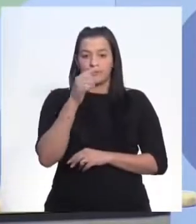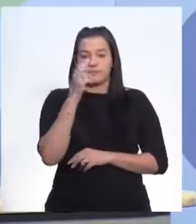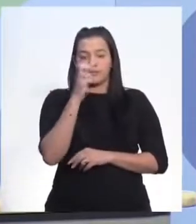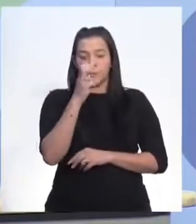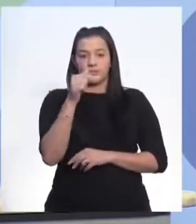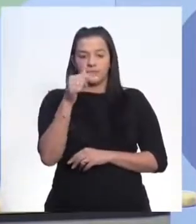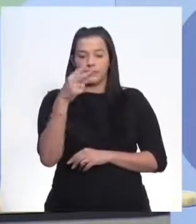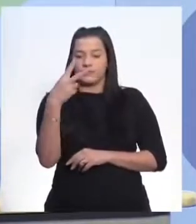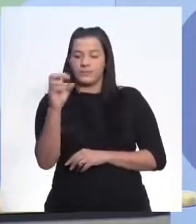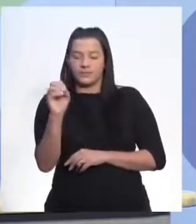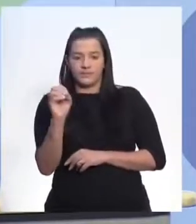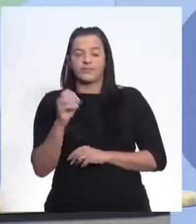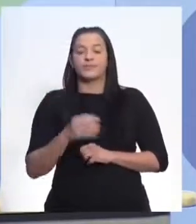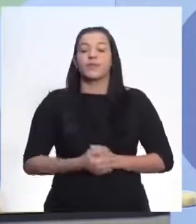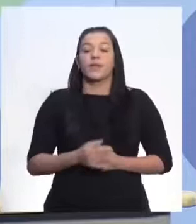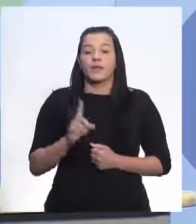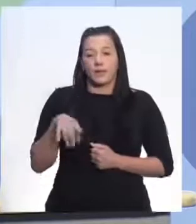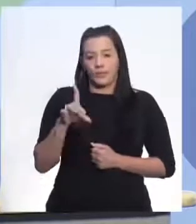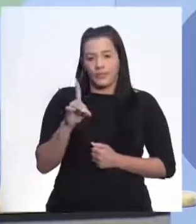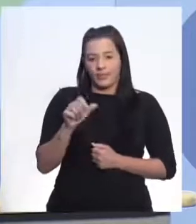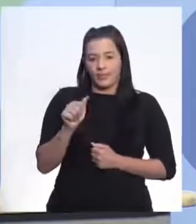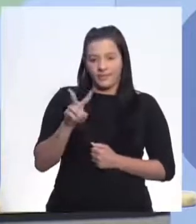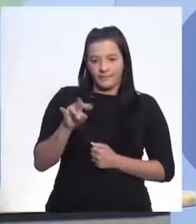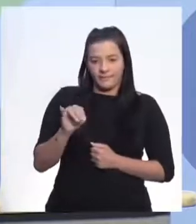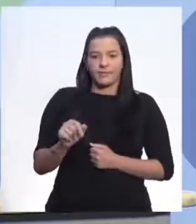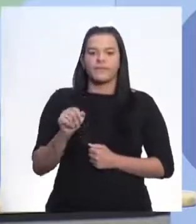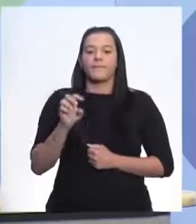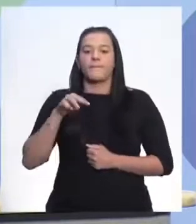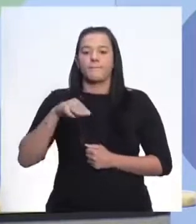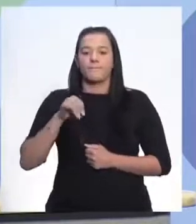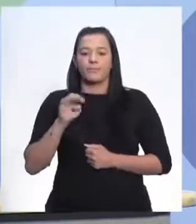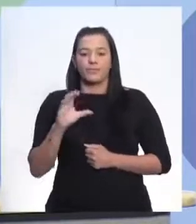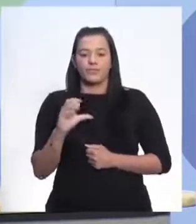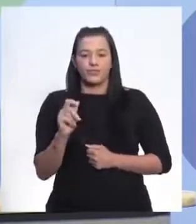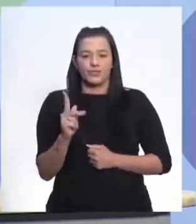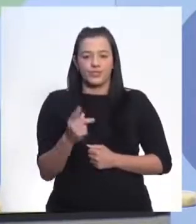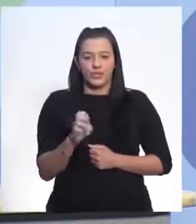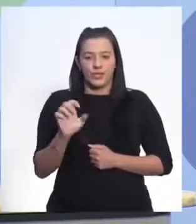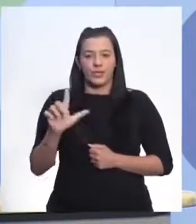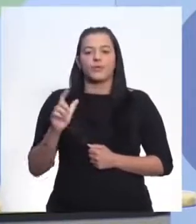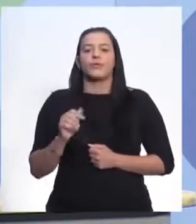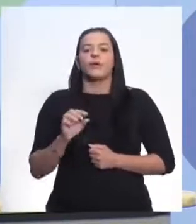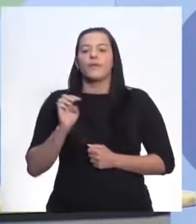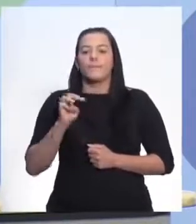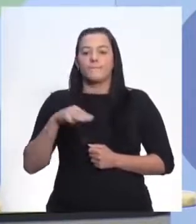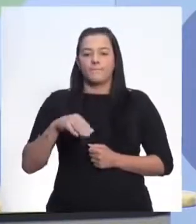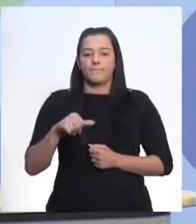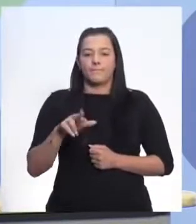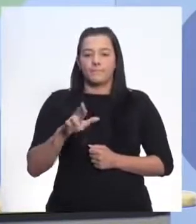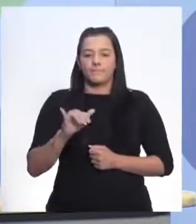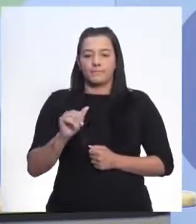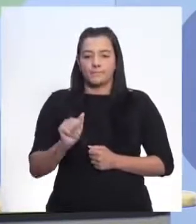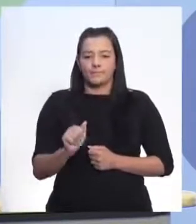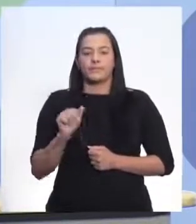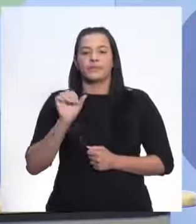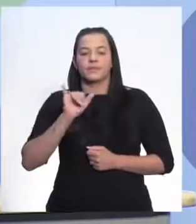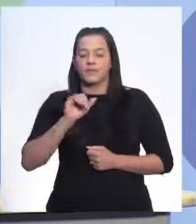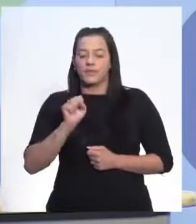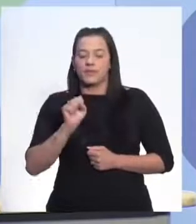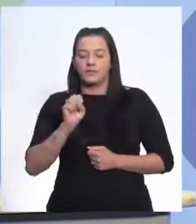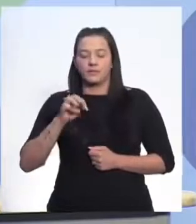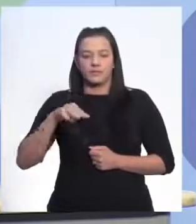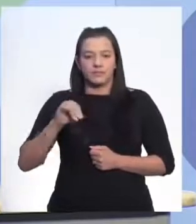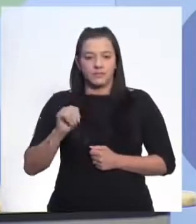exemplo, falou isso? O Davi, o Michel, a Maria Eduarda, o Paulo, a Laura, a Yasmin,